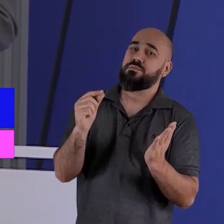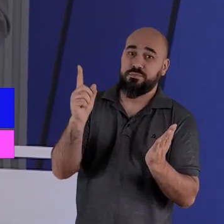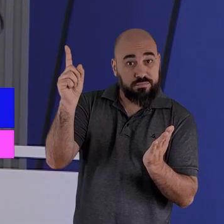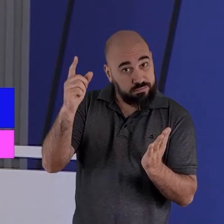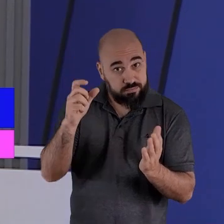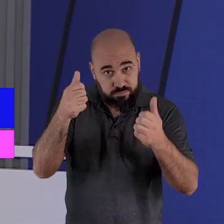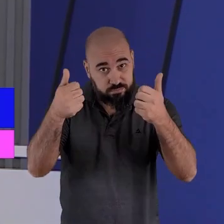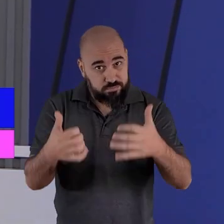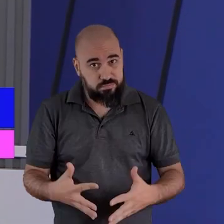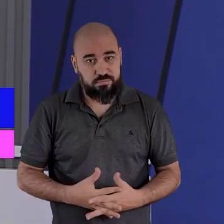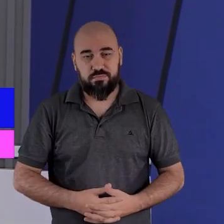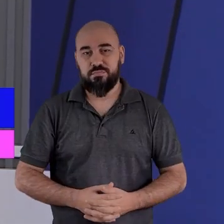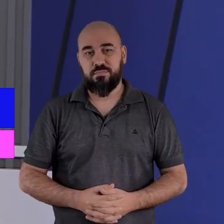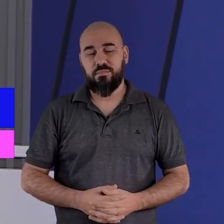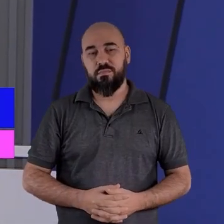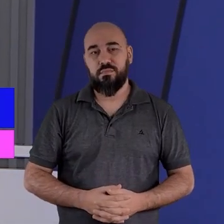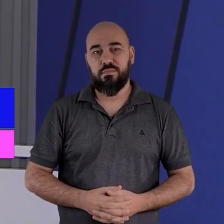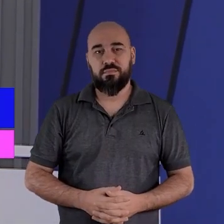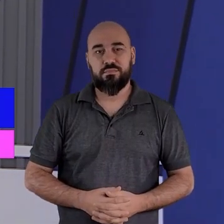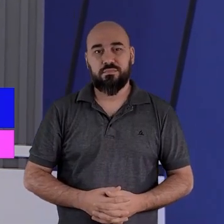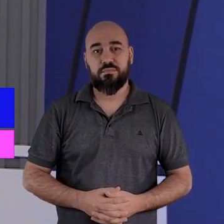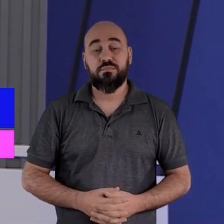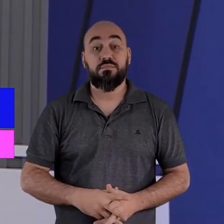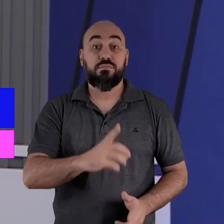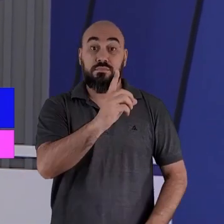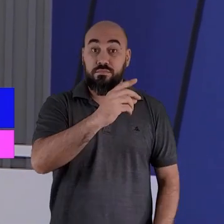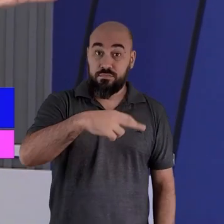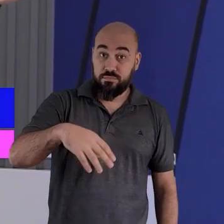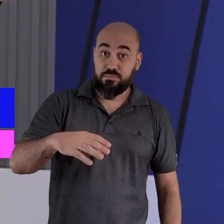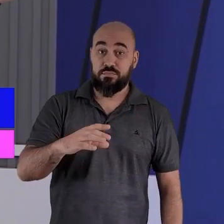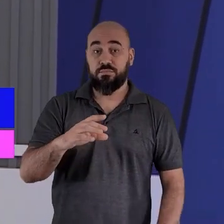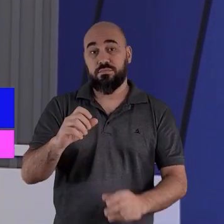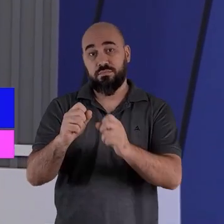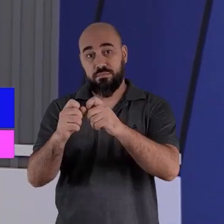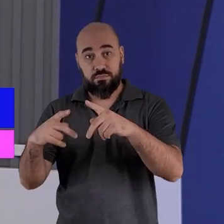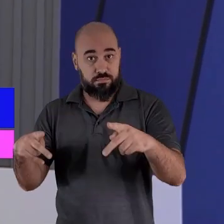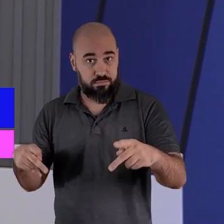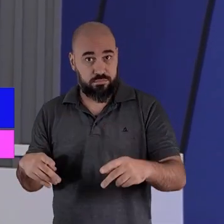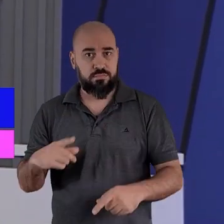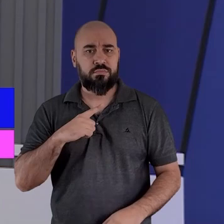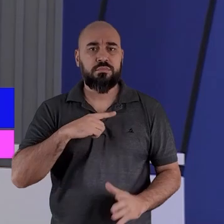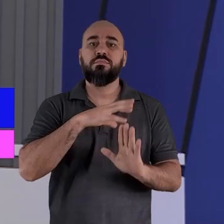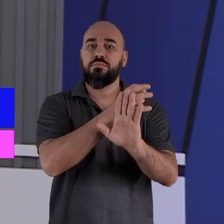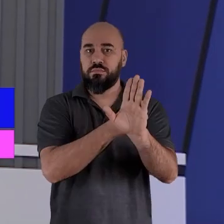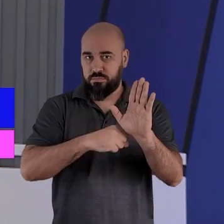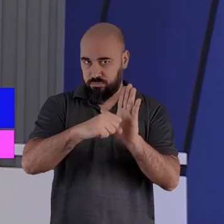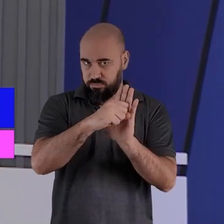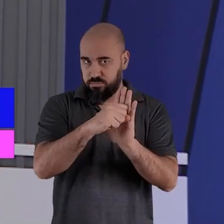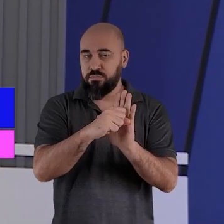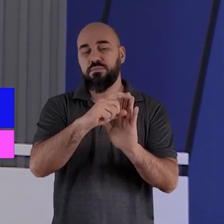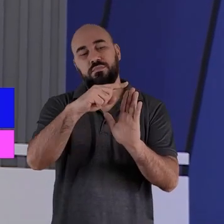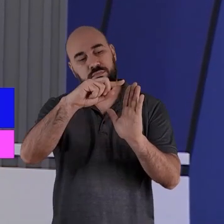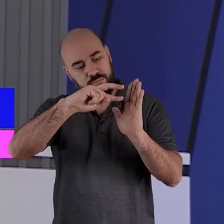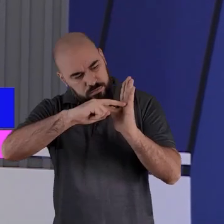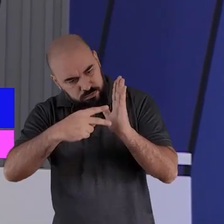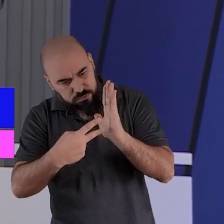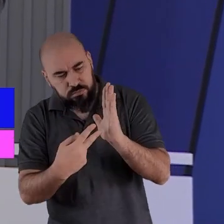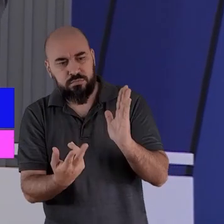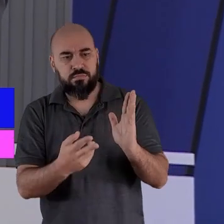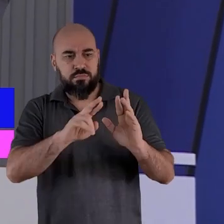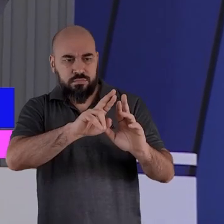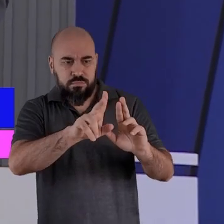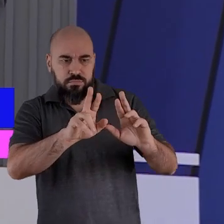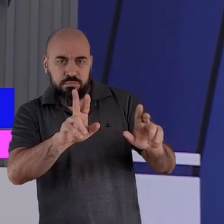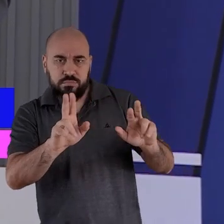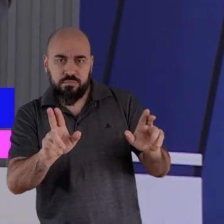de Daniel e Apocalipse, existem muitos símbolos que acompanham a profecia. Só que